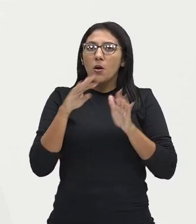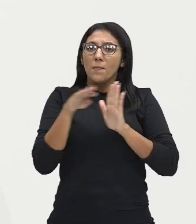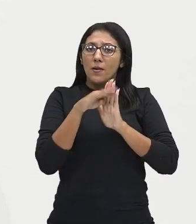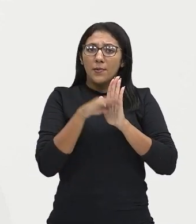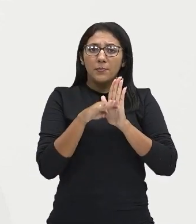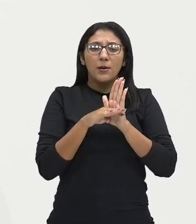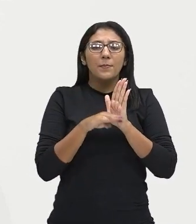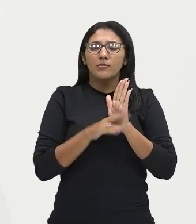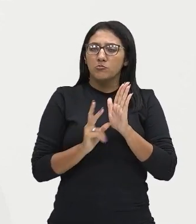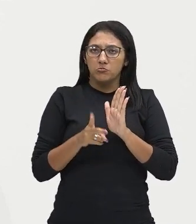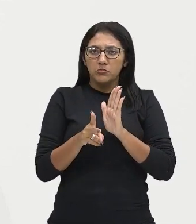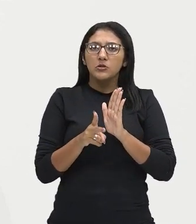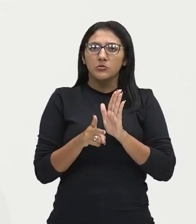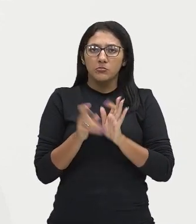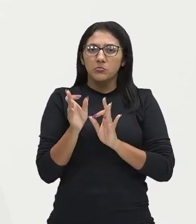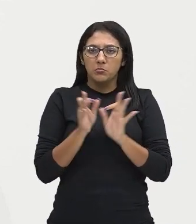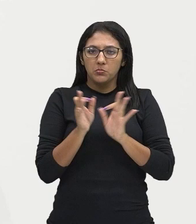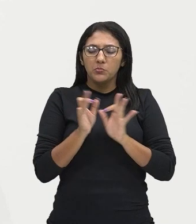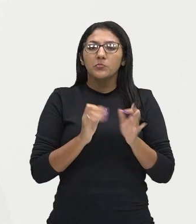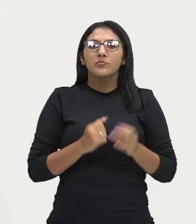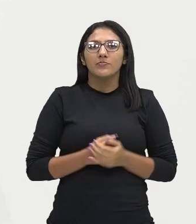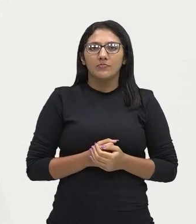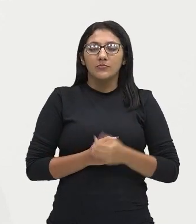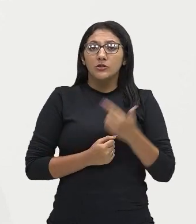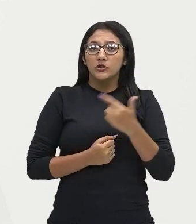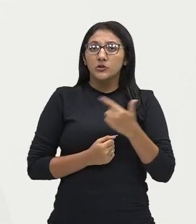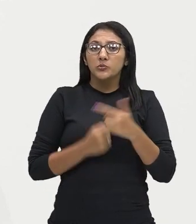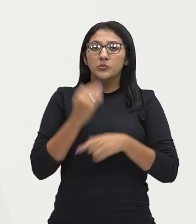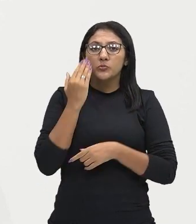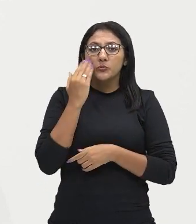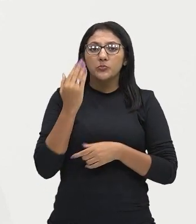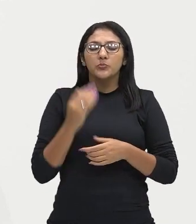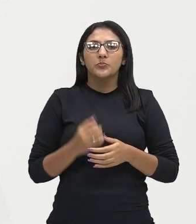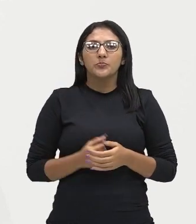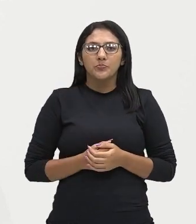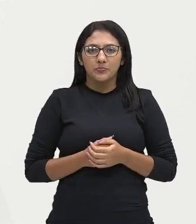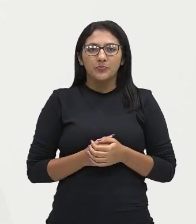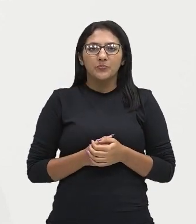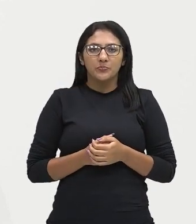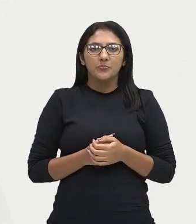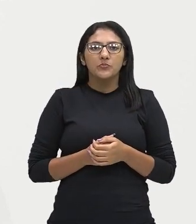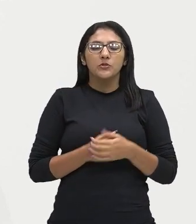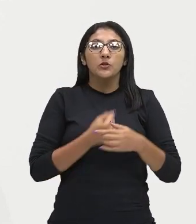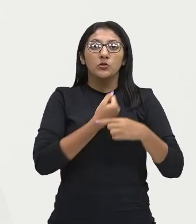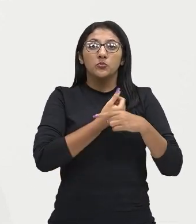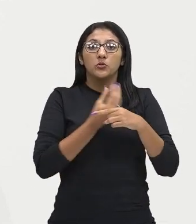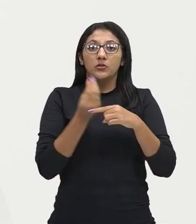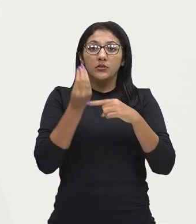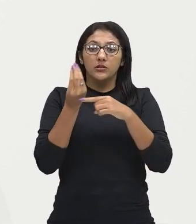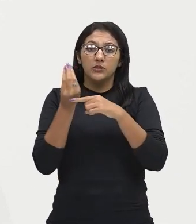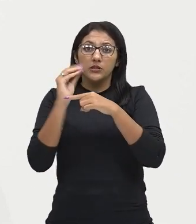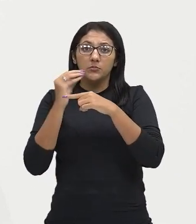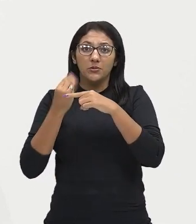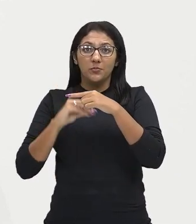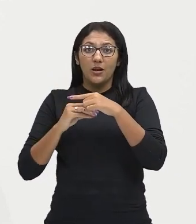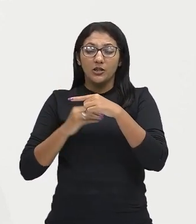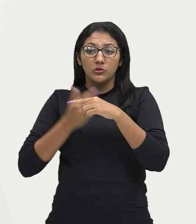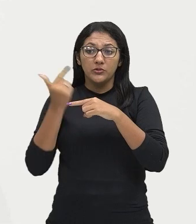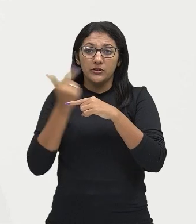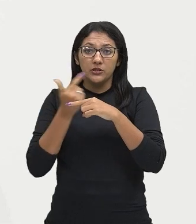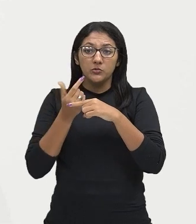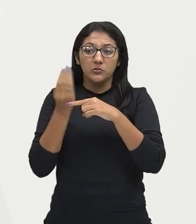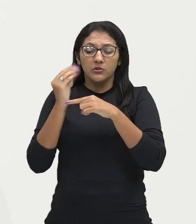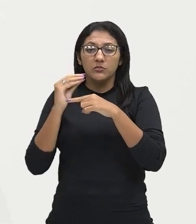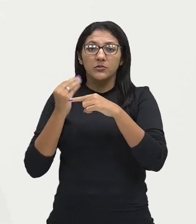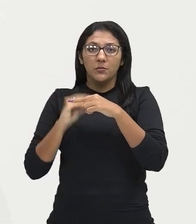vai fazer isso. Segunda regra, está aqui ela, inverte a segunda parte. A